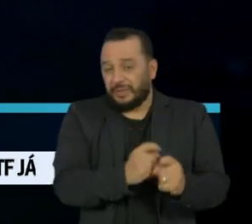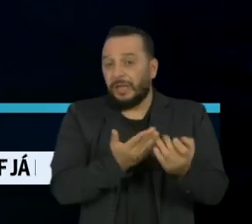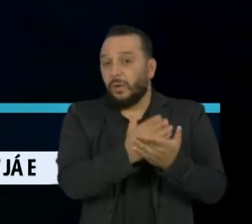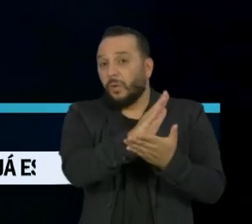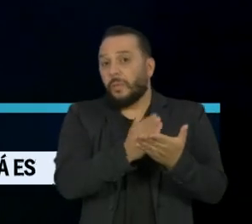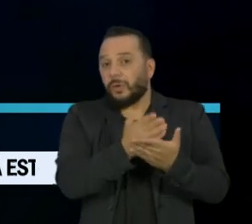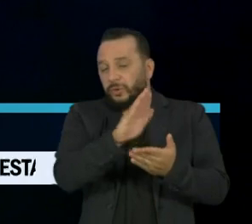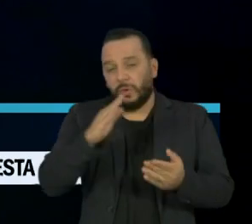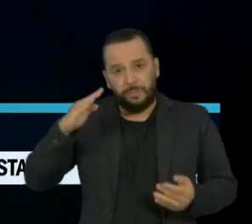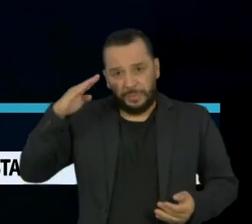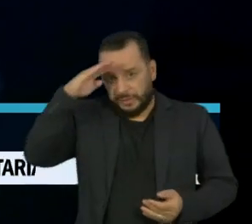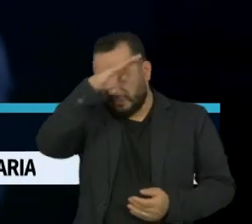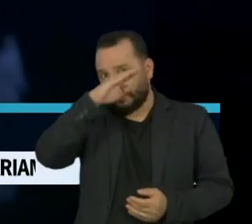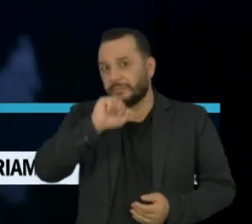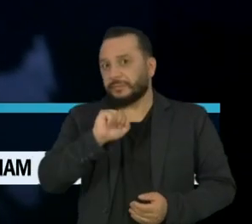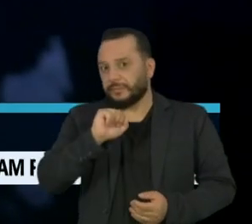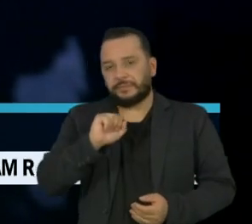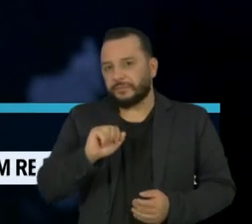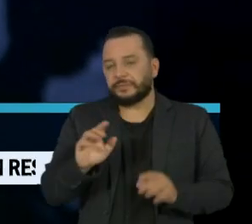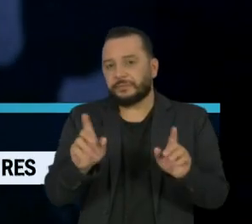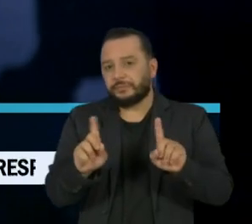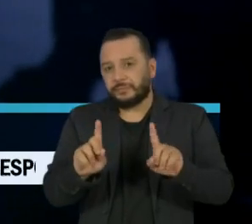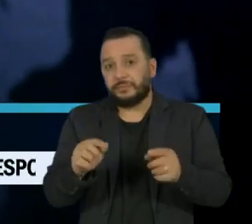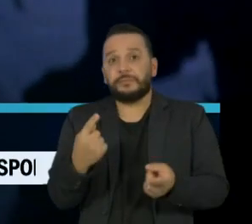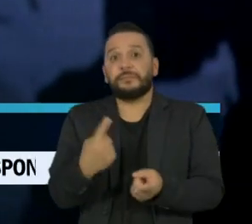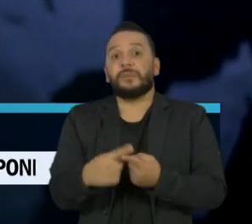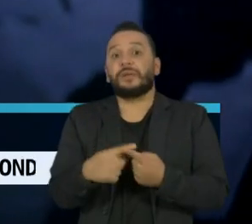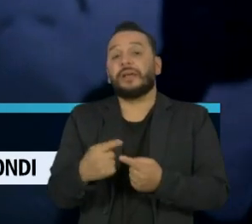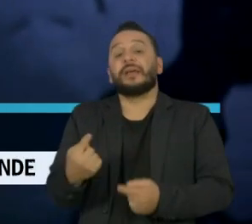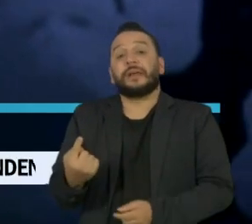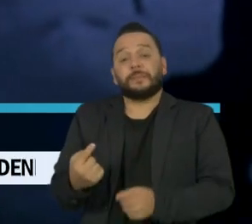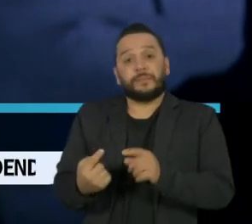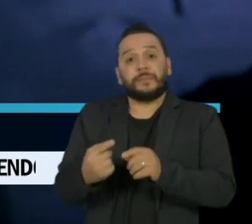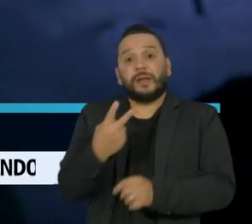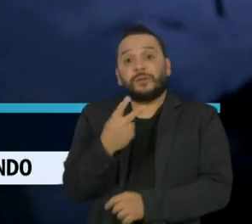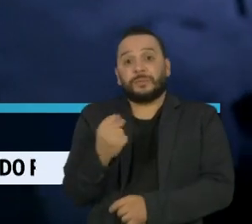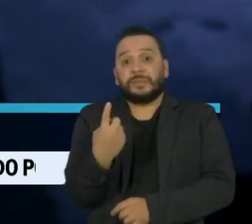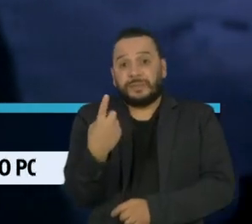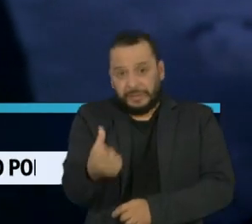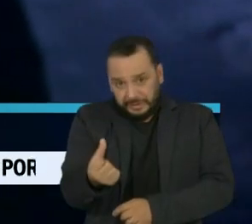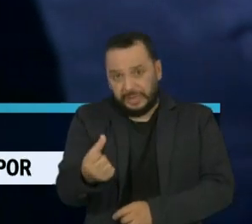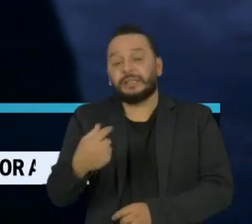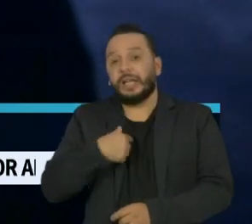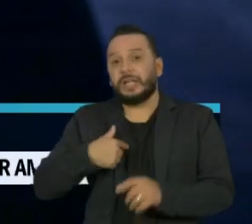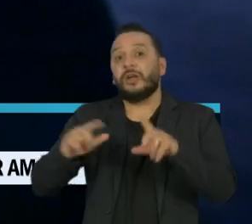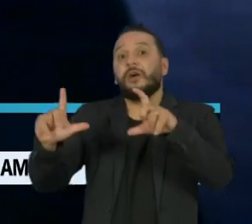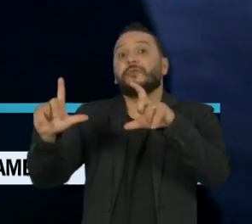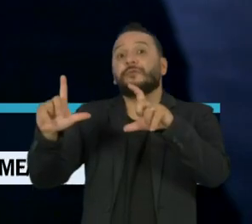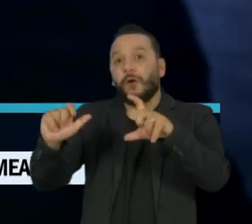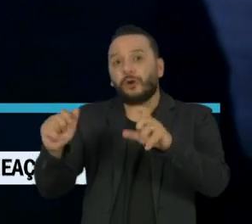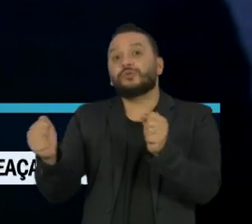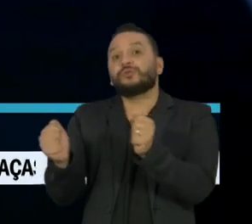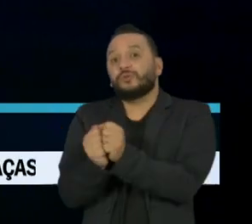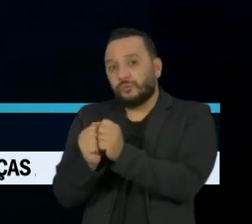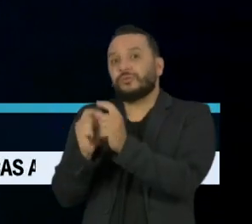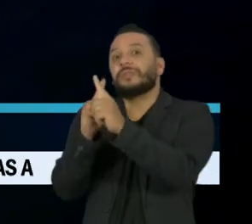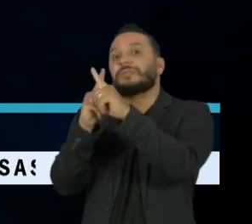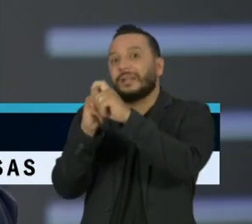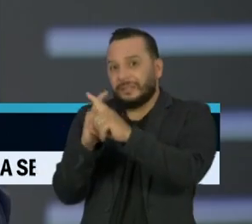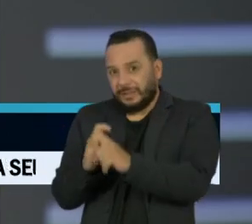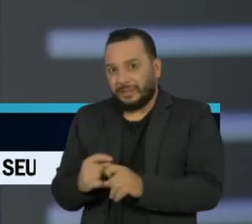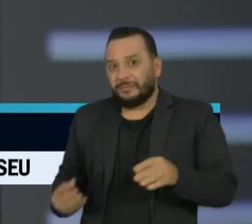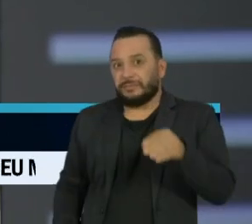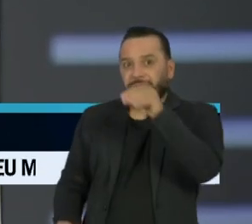presidente porque tirou uma foto com um homem fantasiado de nazis tem 2016 durante as eleições municipais então e duas medidas aí